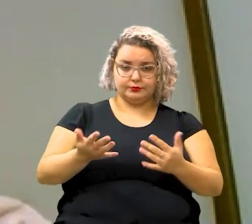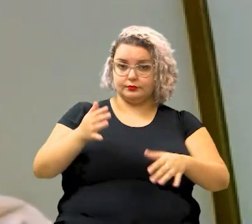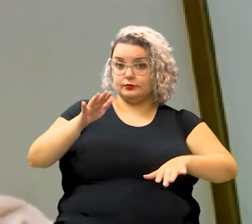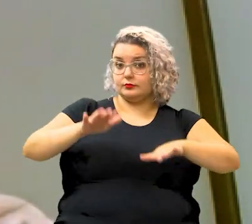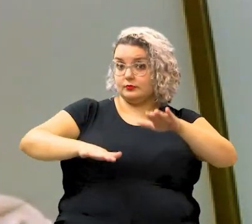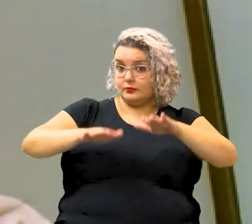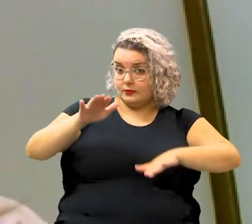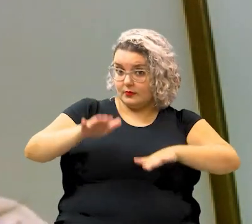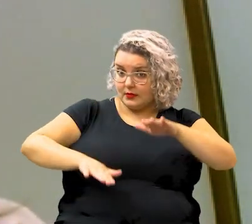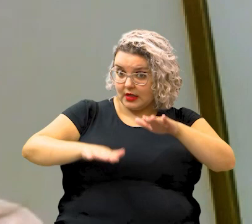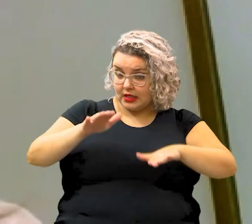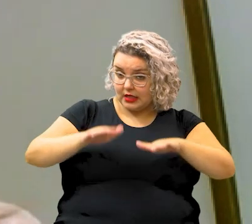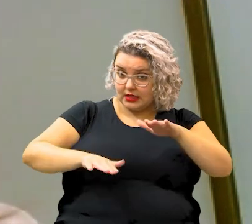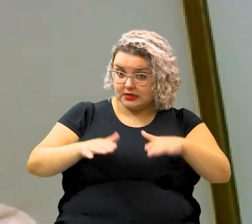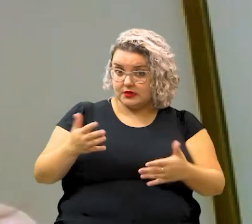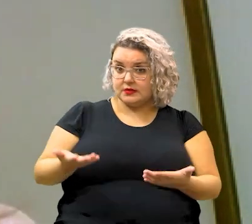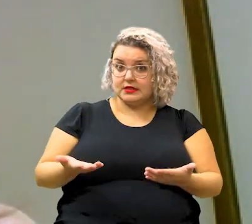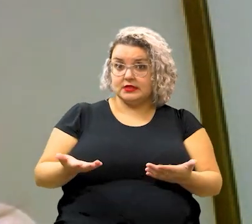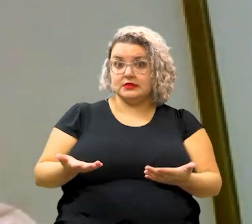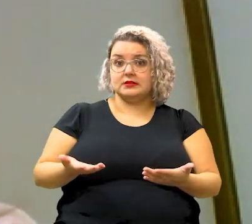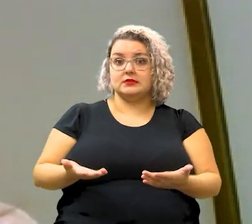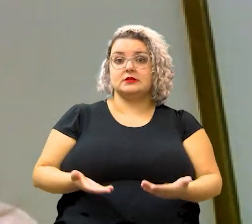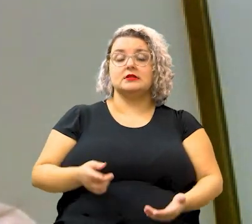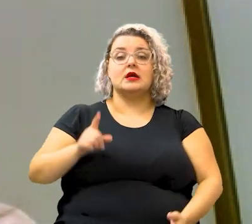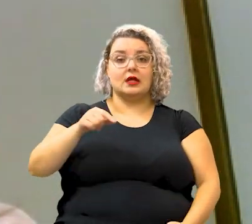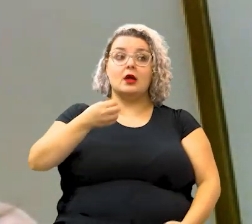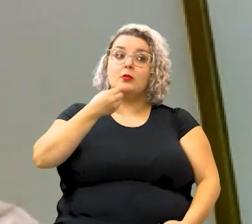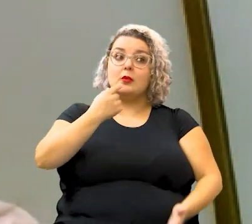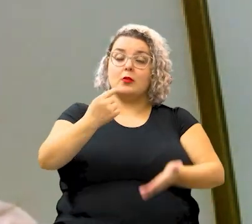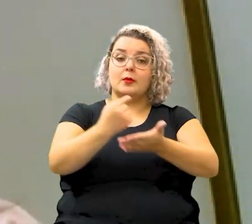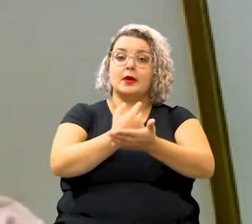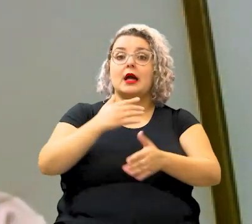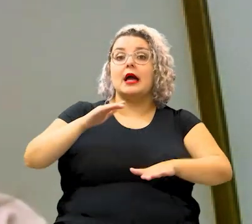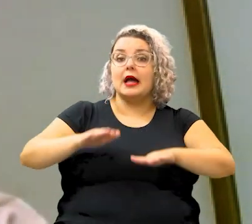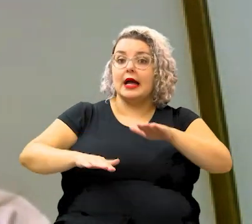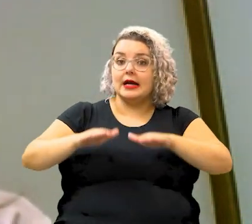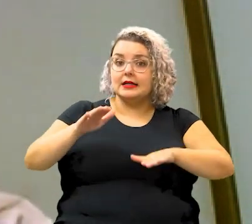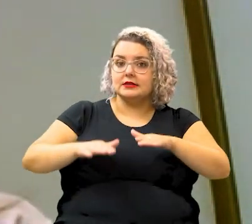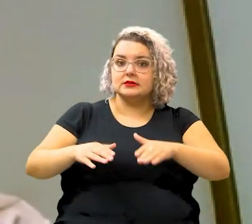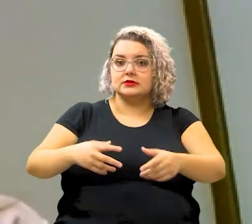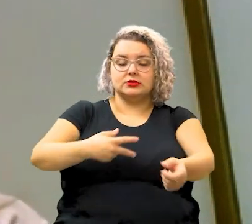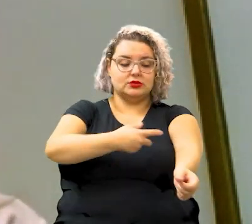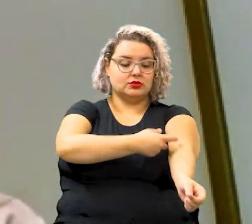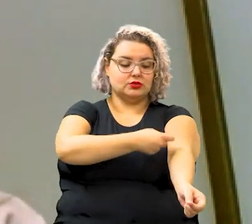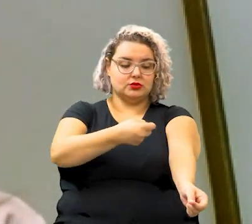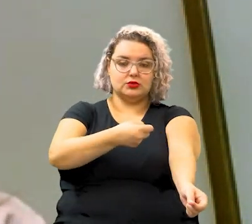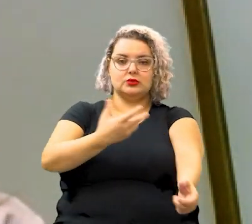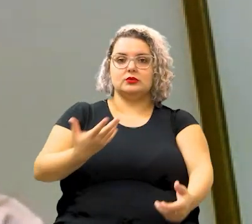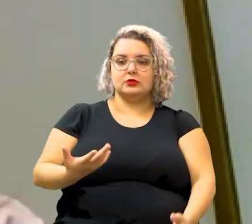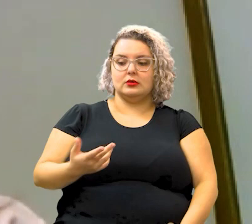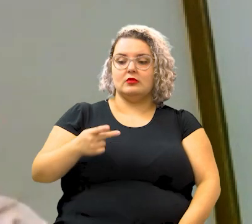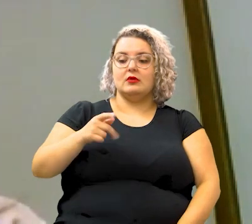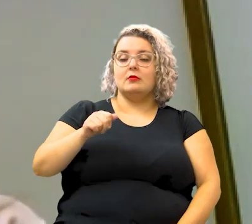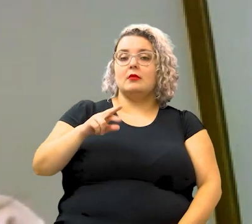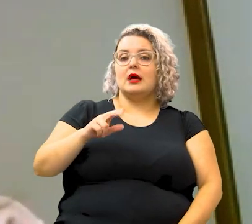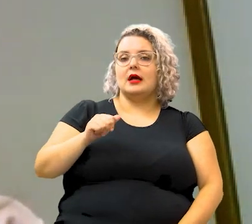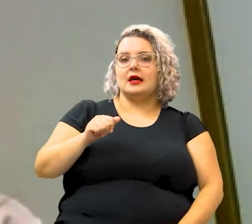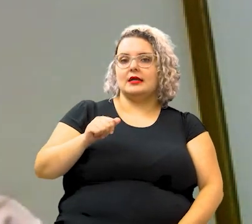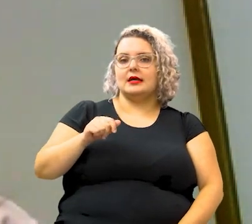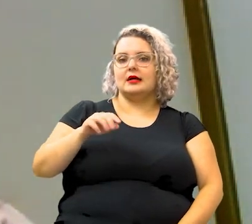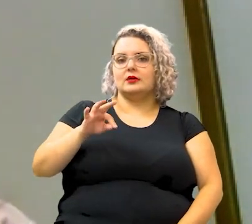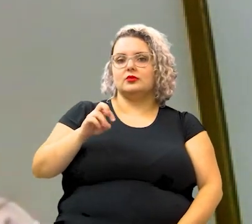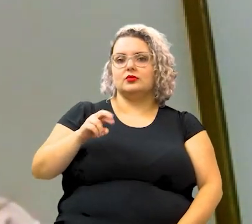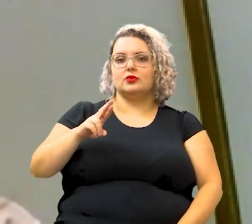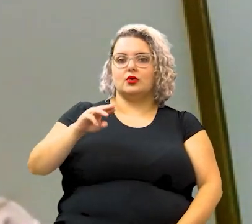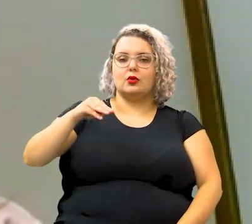Então, às vezes, isso é uma boa pergunta. Às vezes, no exame de sangue, vem um paratormônio,